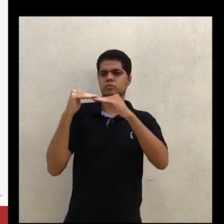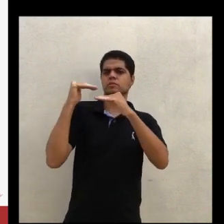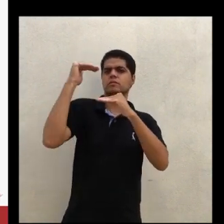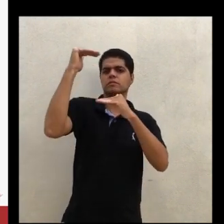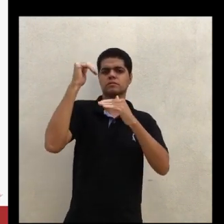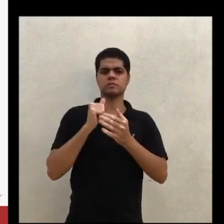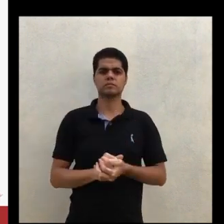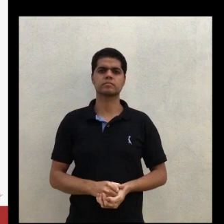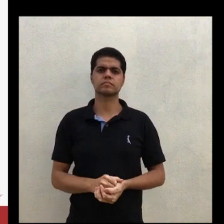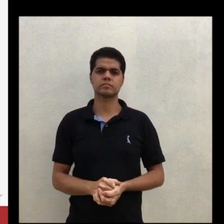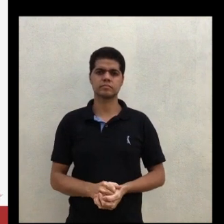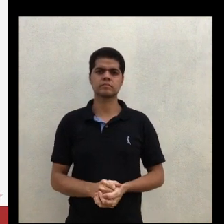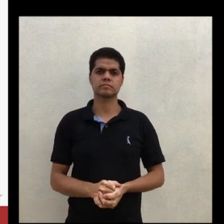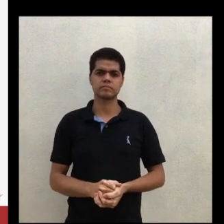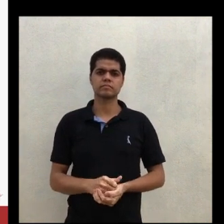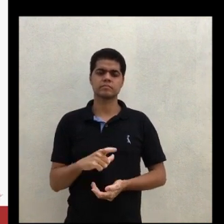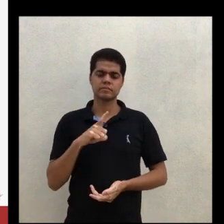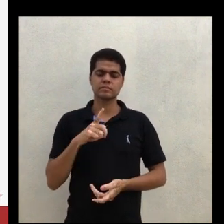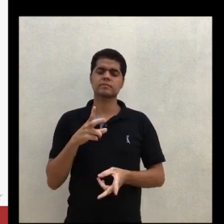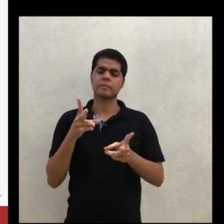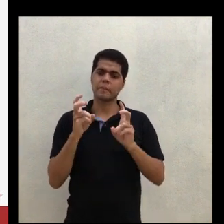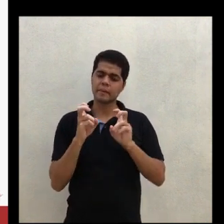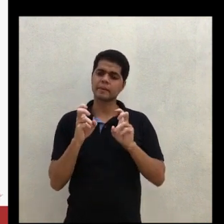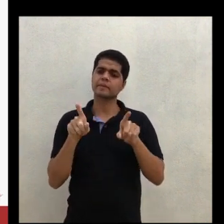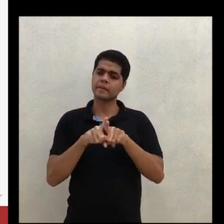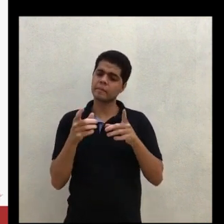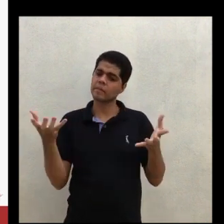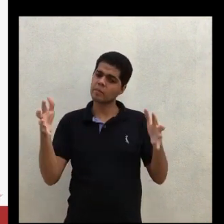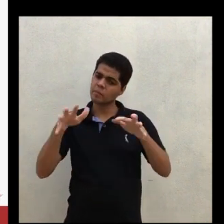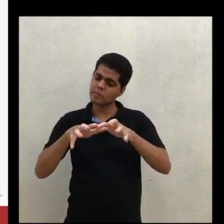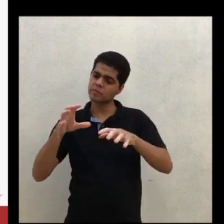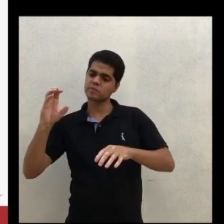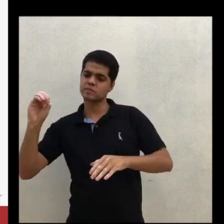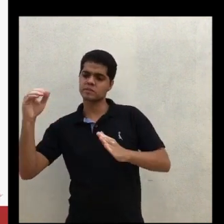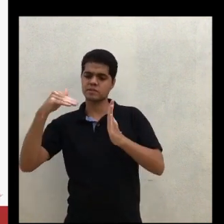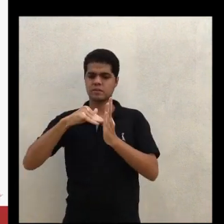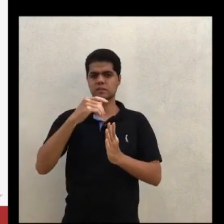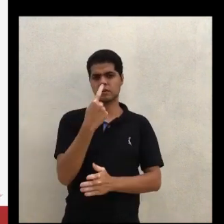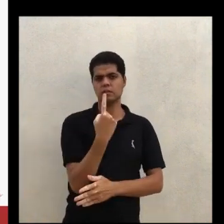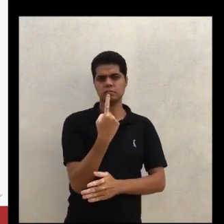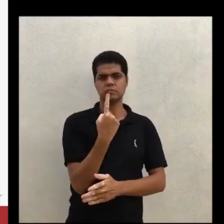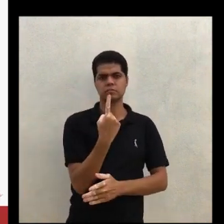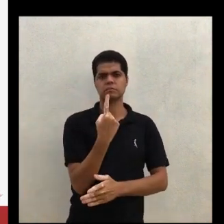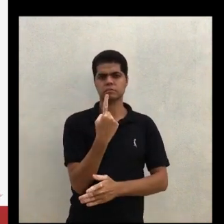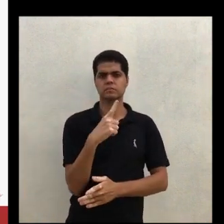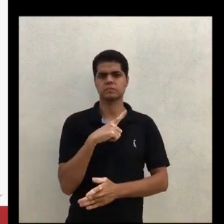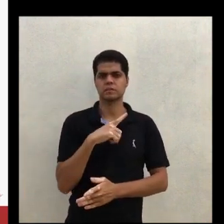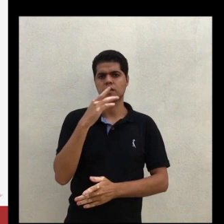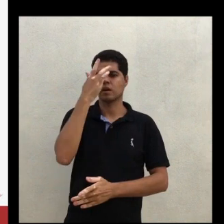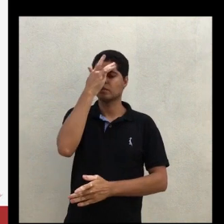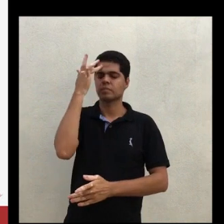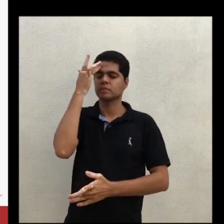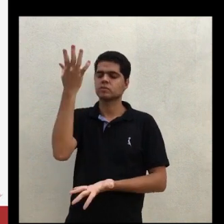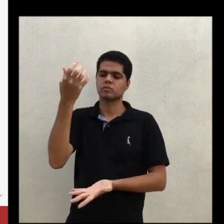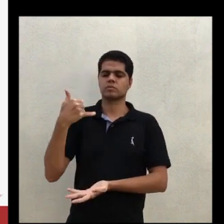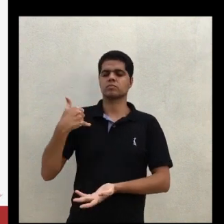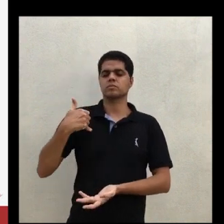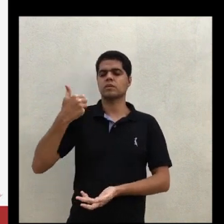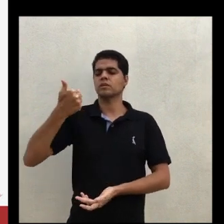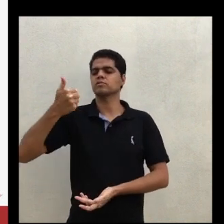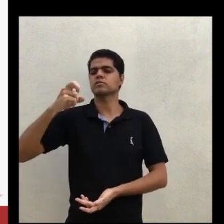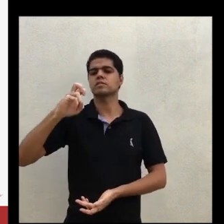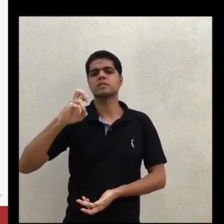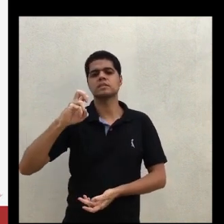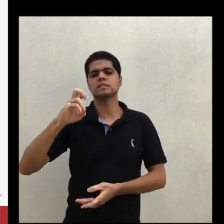0 a 1. Você pega aqui o cara que tem 15 anos de capacitação. Então ele está aqui nessa linha do 1 aqui, ó,